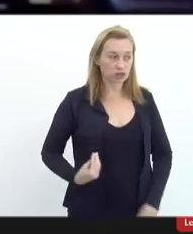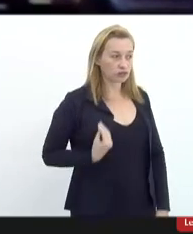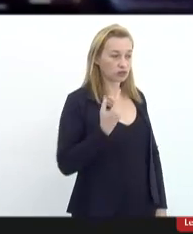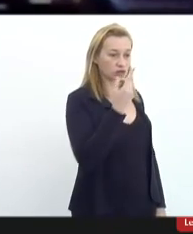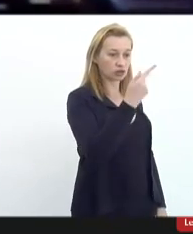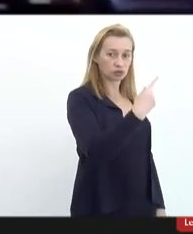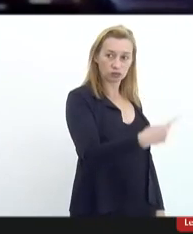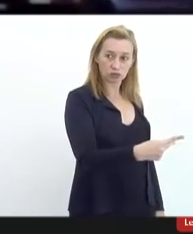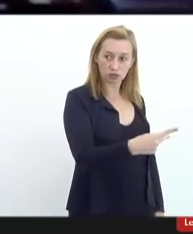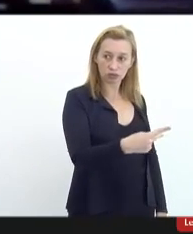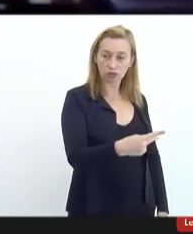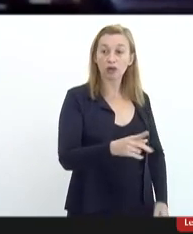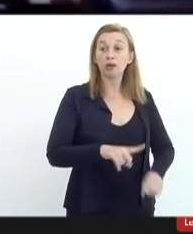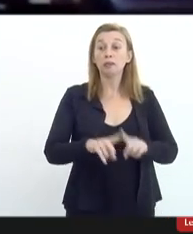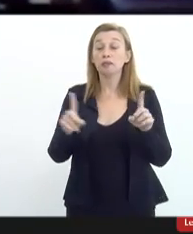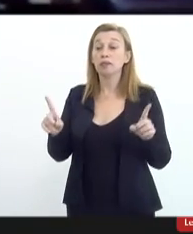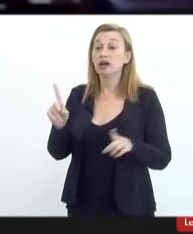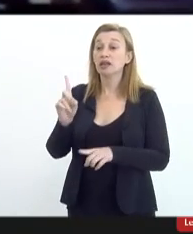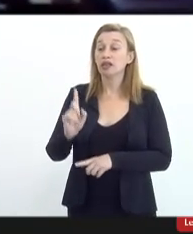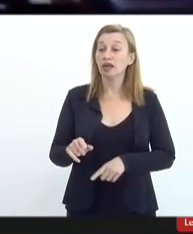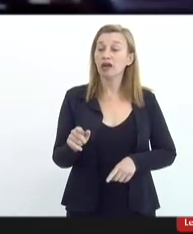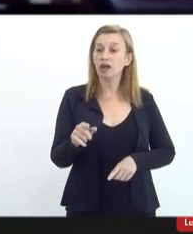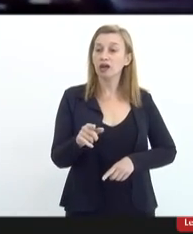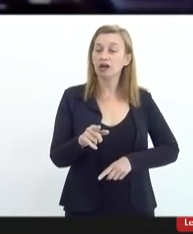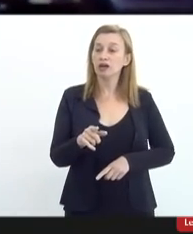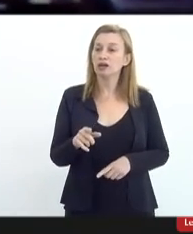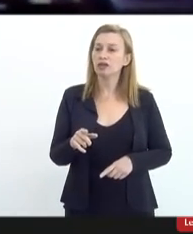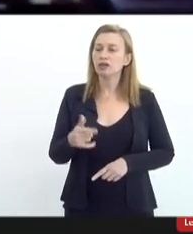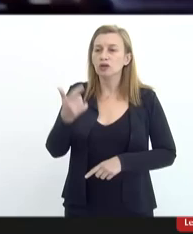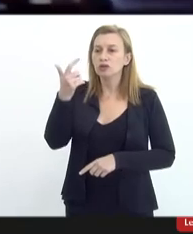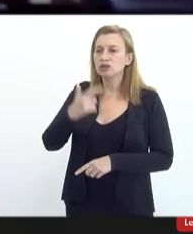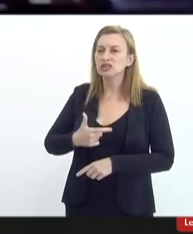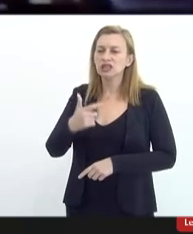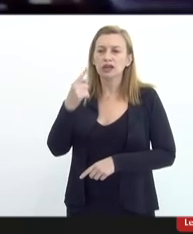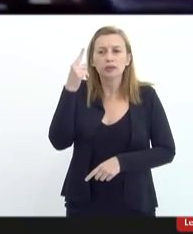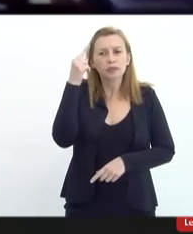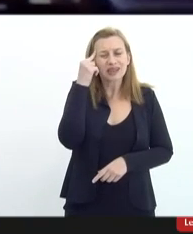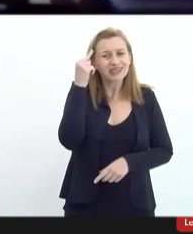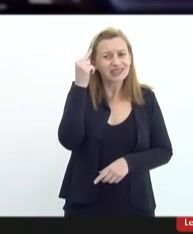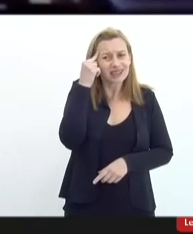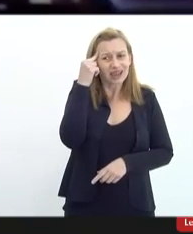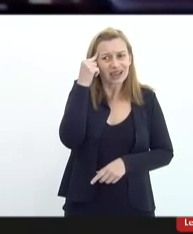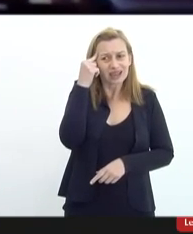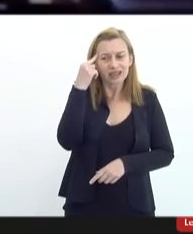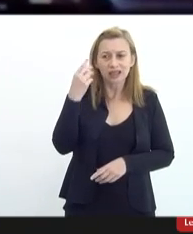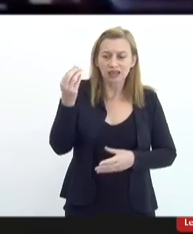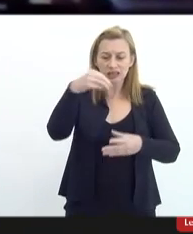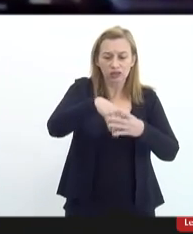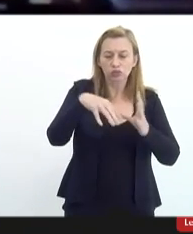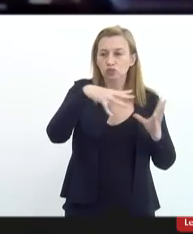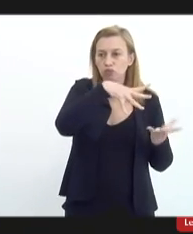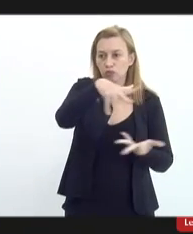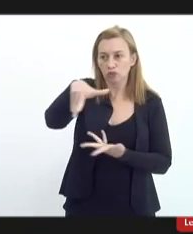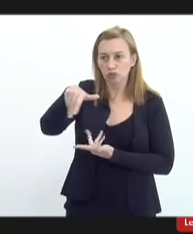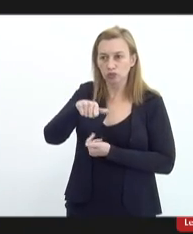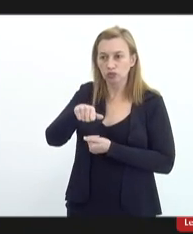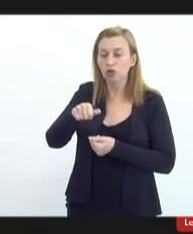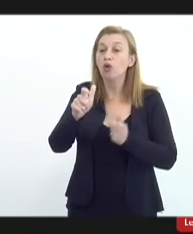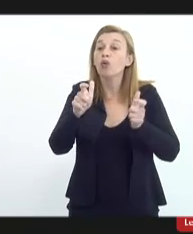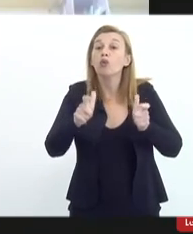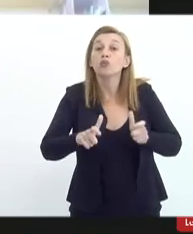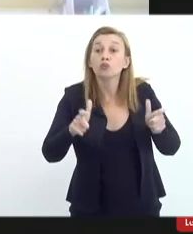outro, mas é uma maneira de ser, pensar e estar no mundo,